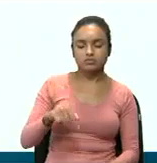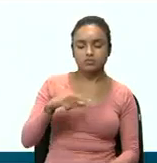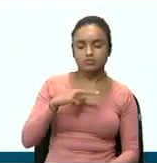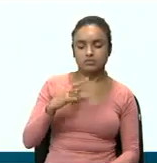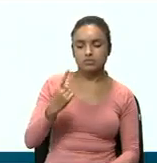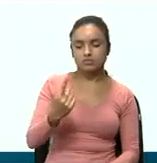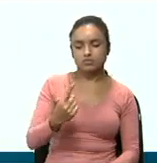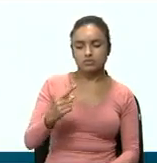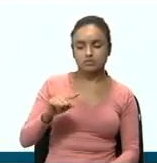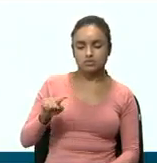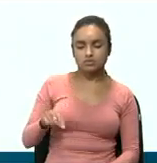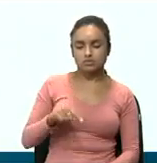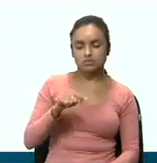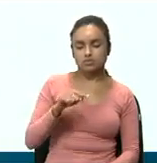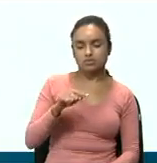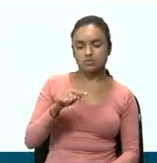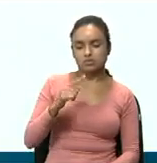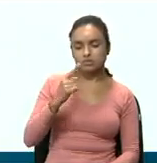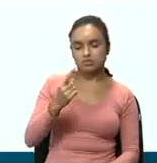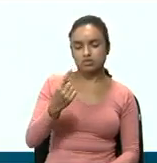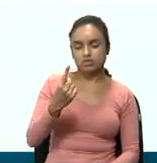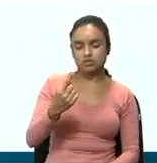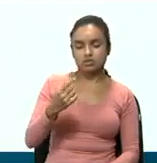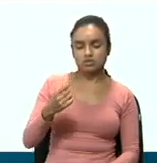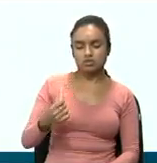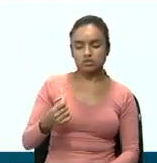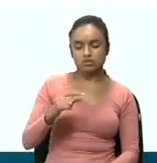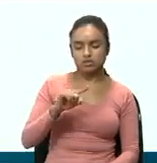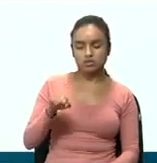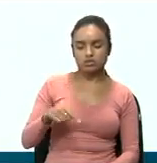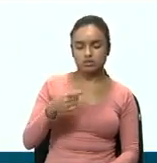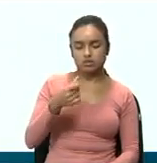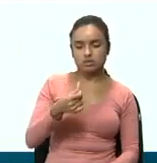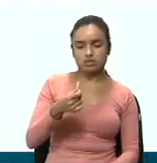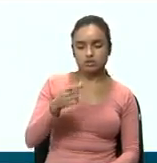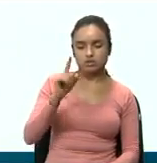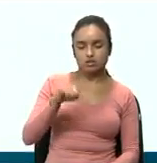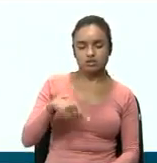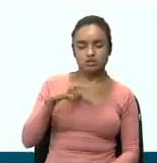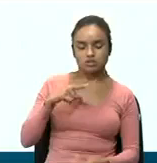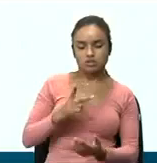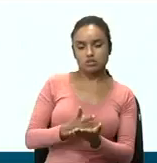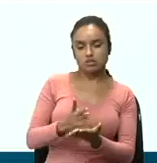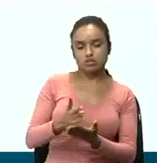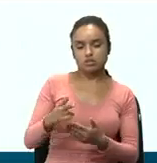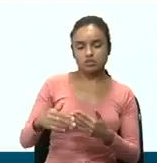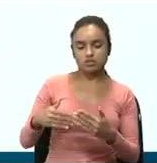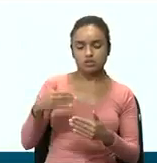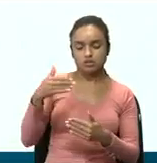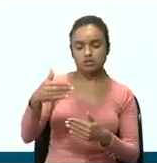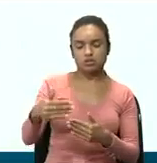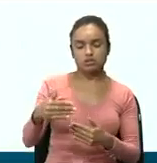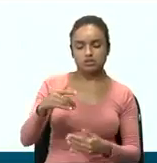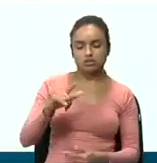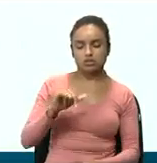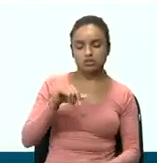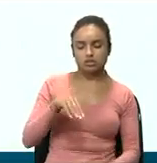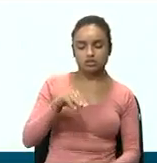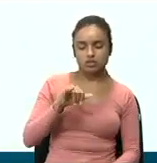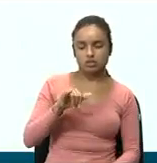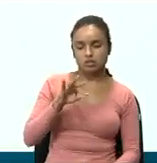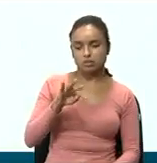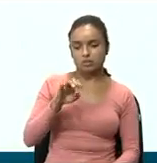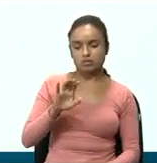no limite, eu já posso trazer esse meio, por ser uma constante, para fora do limite, conforme nós já fizemos